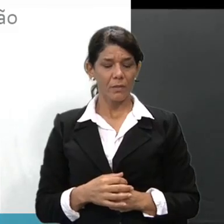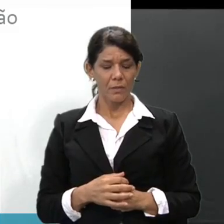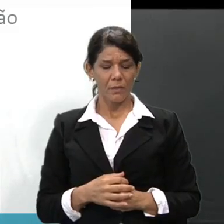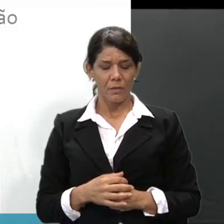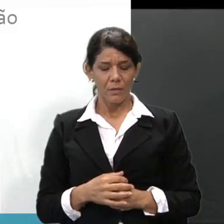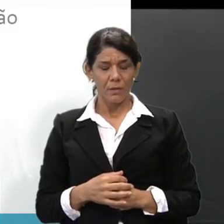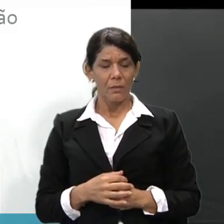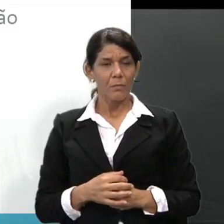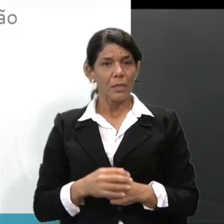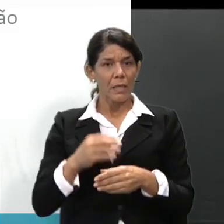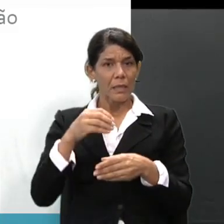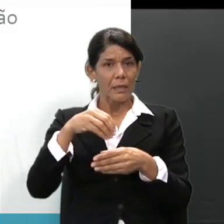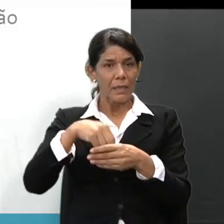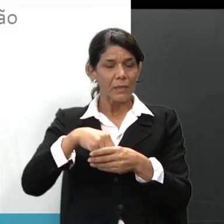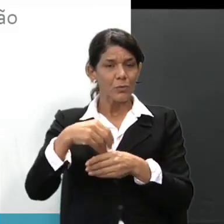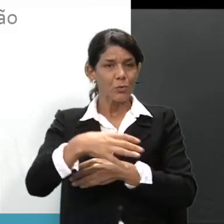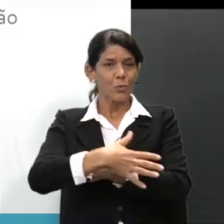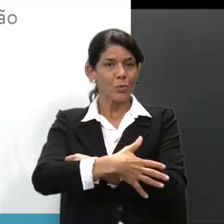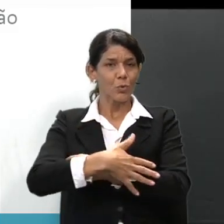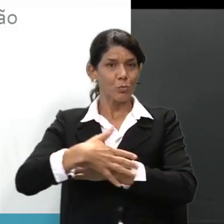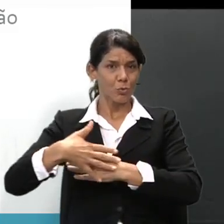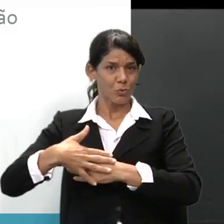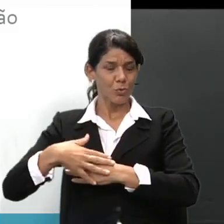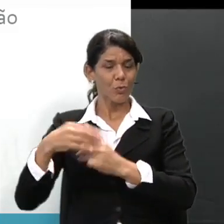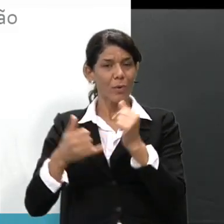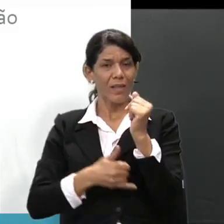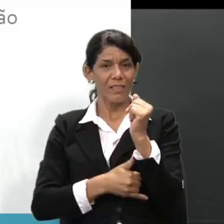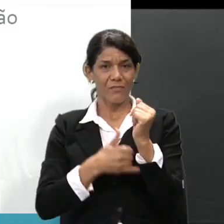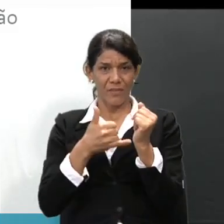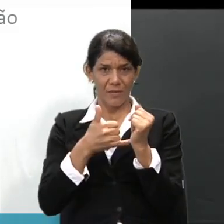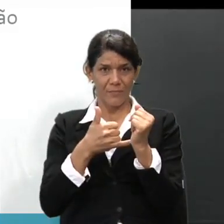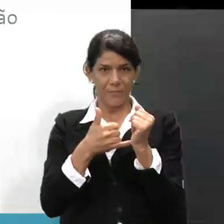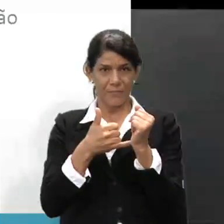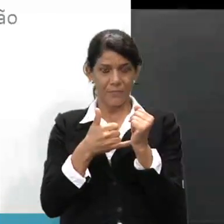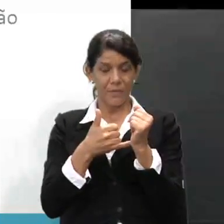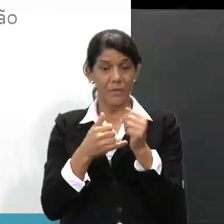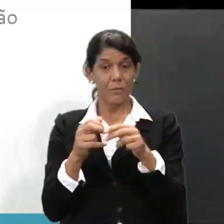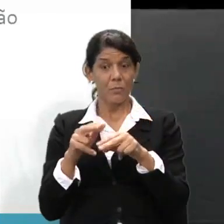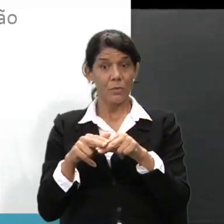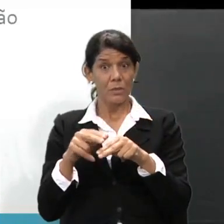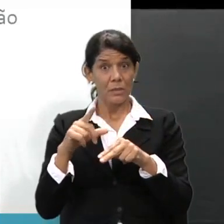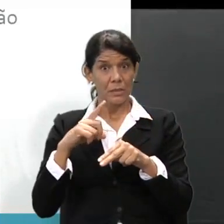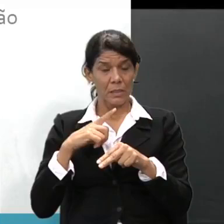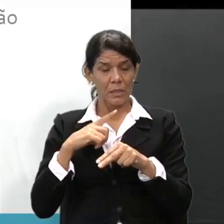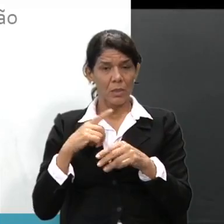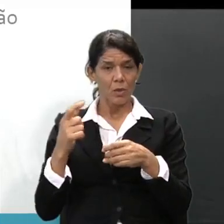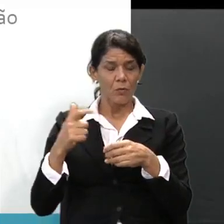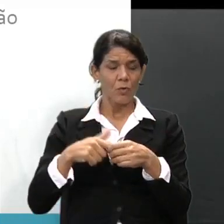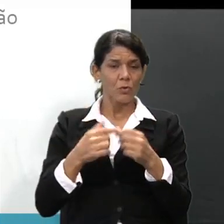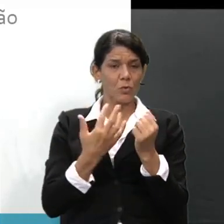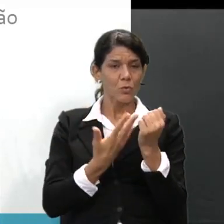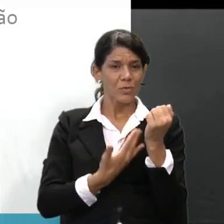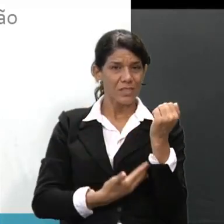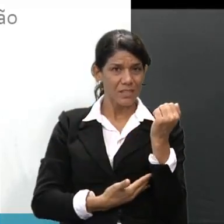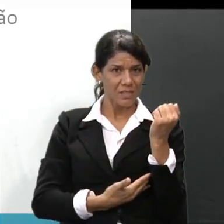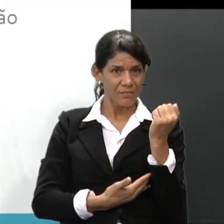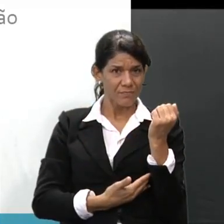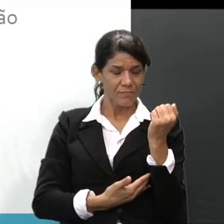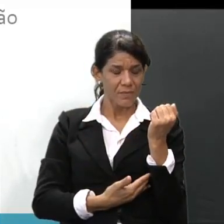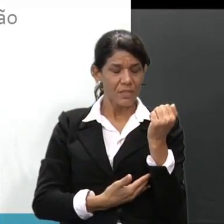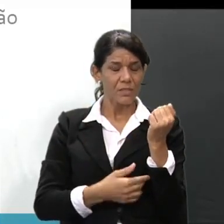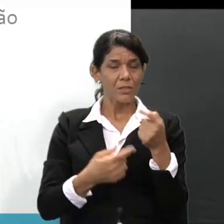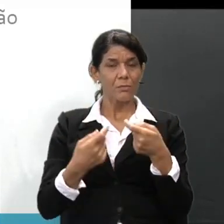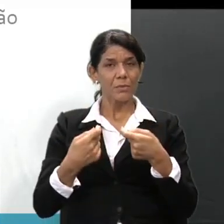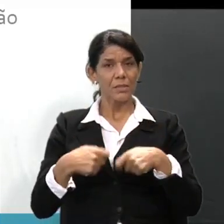É intramuscular, é dentro do músculo e não da veia, tá? Então, portanto, se houver retorno sanguíneo na seringa,